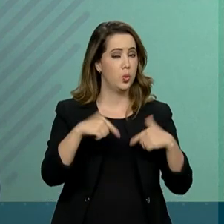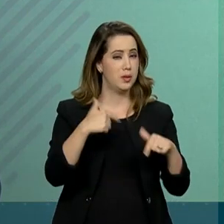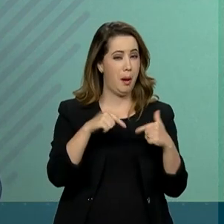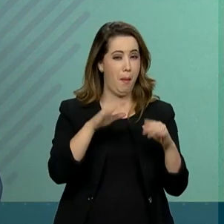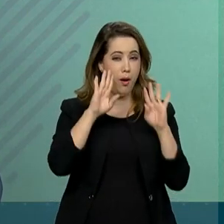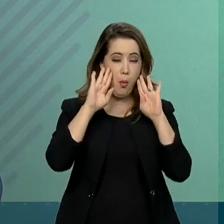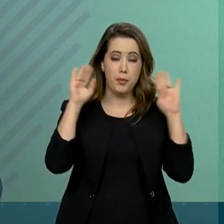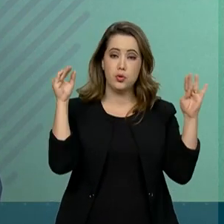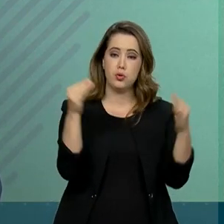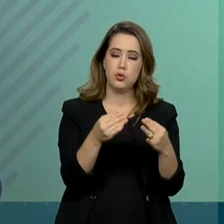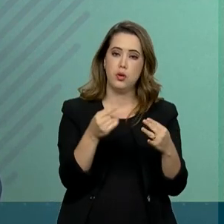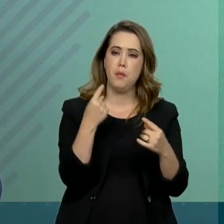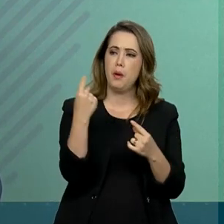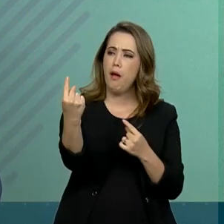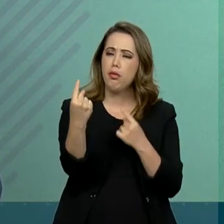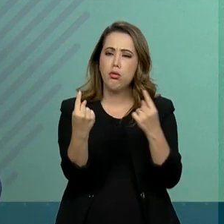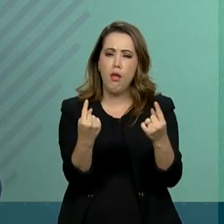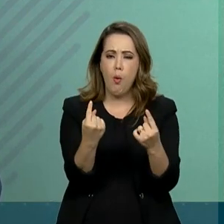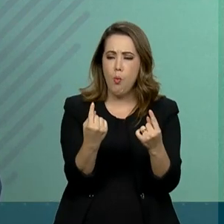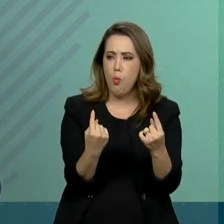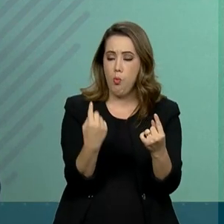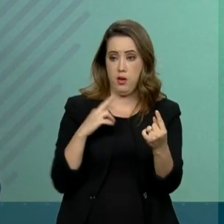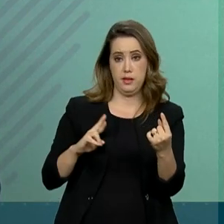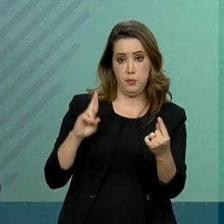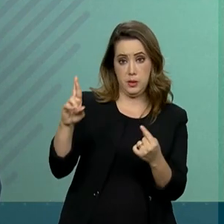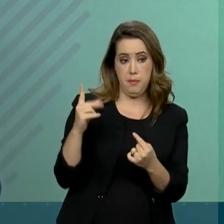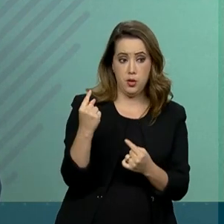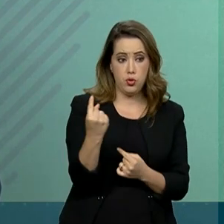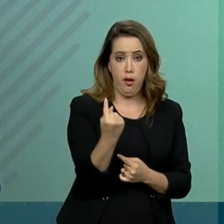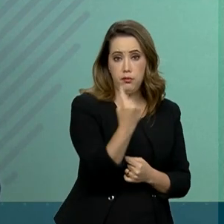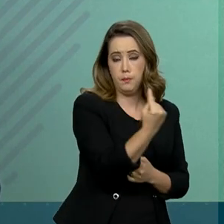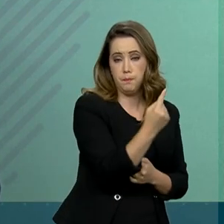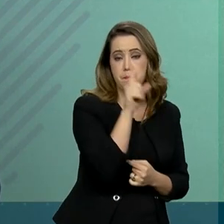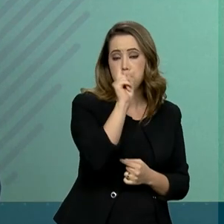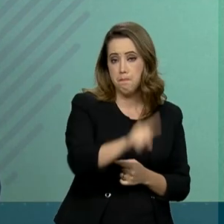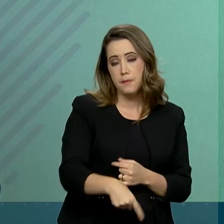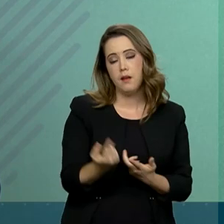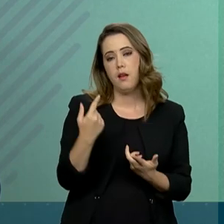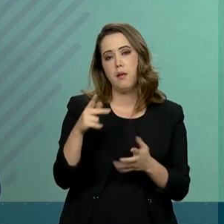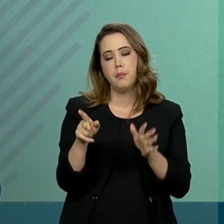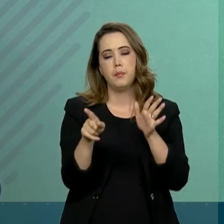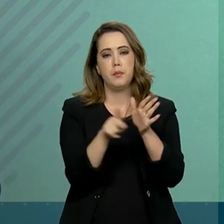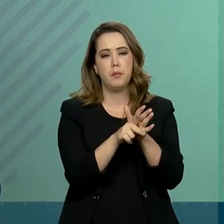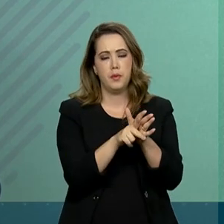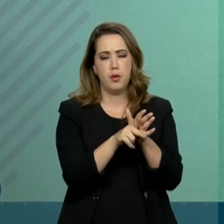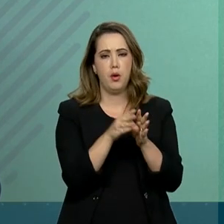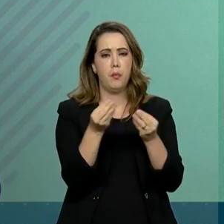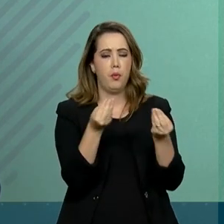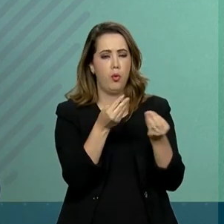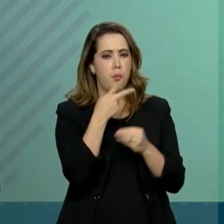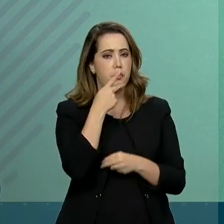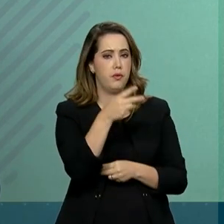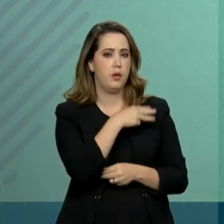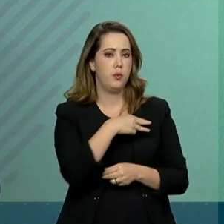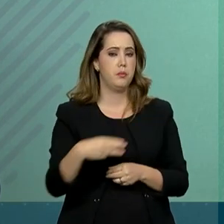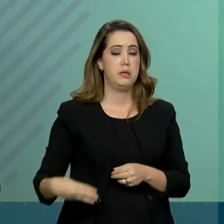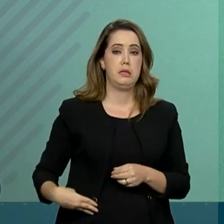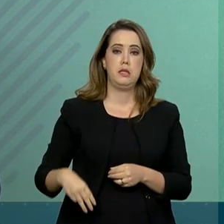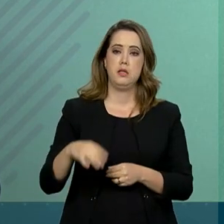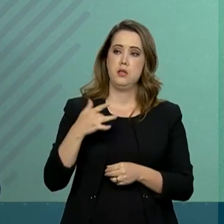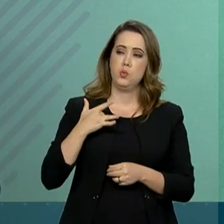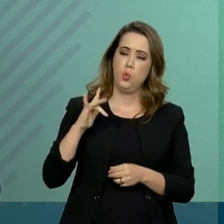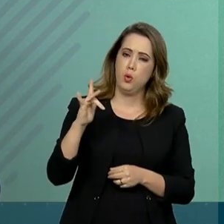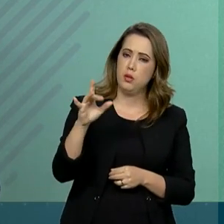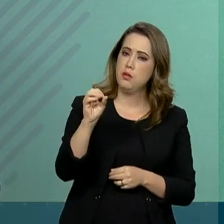previstas para cada ente envolvido caracterizam segundo o ministro chefe da casa civil ônix